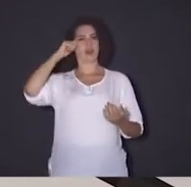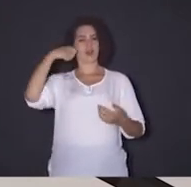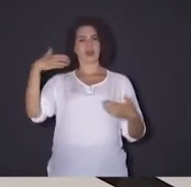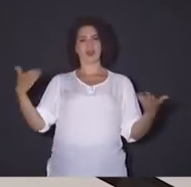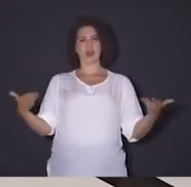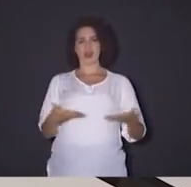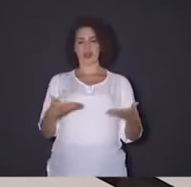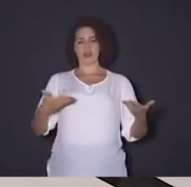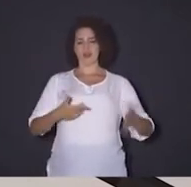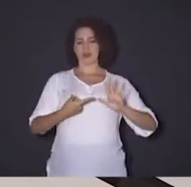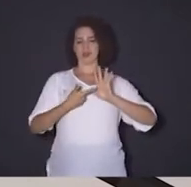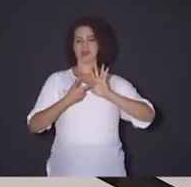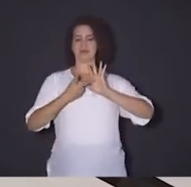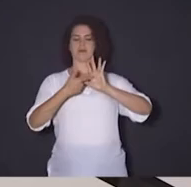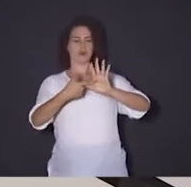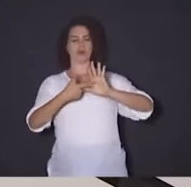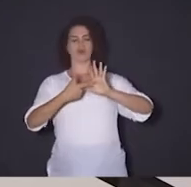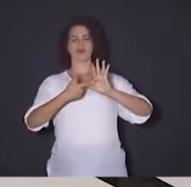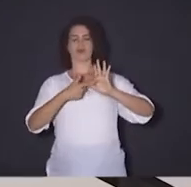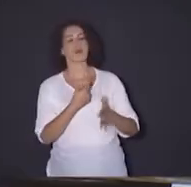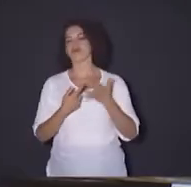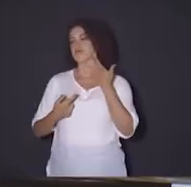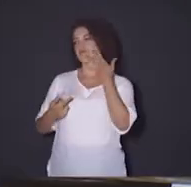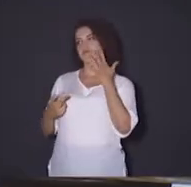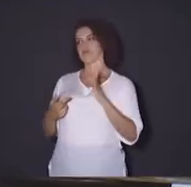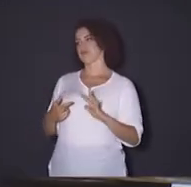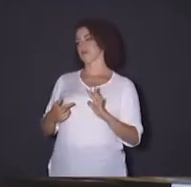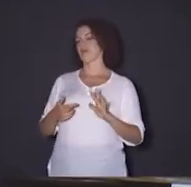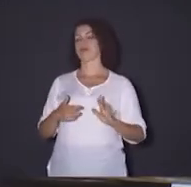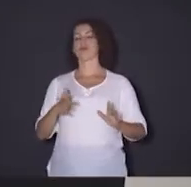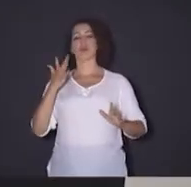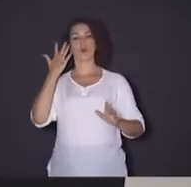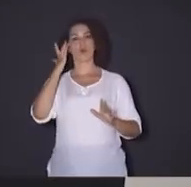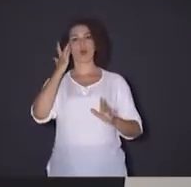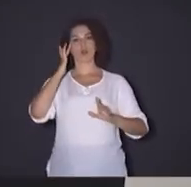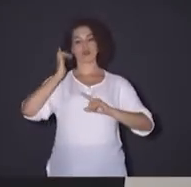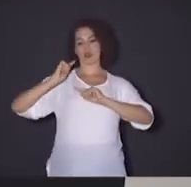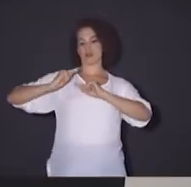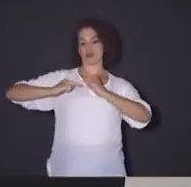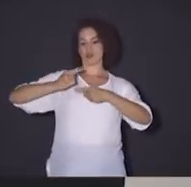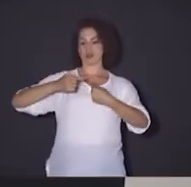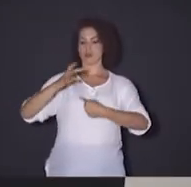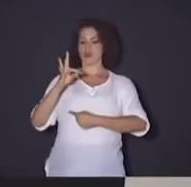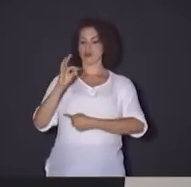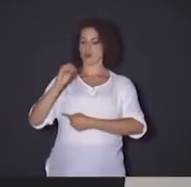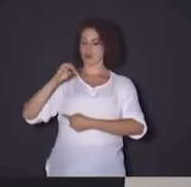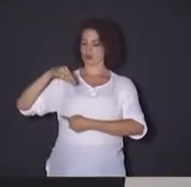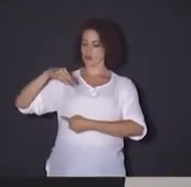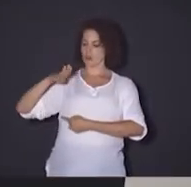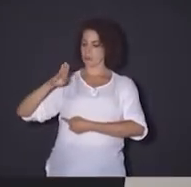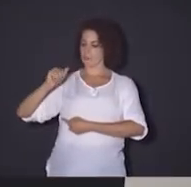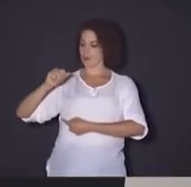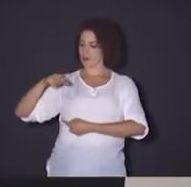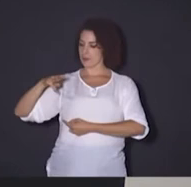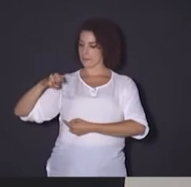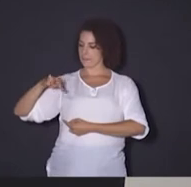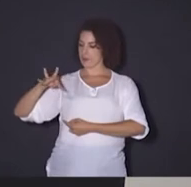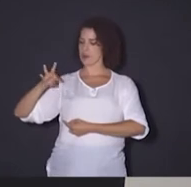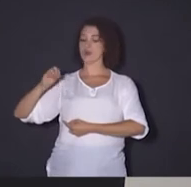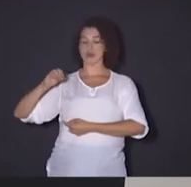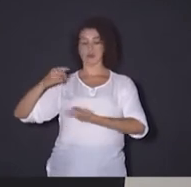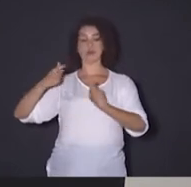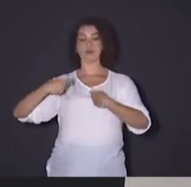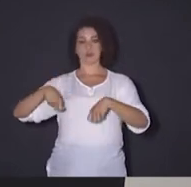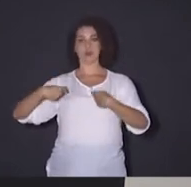afrobrasileiro diante disso eu acho que a geração o tombamento é extremamente necessário eu acho que não é nenhuma novidade a